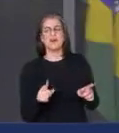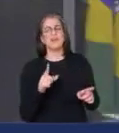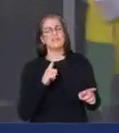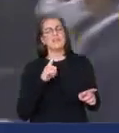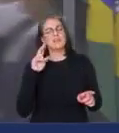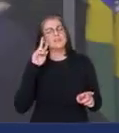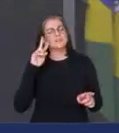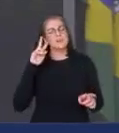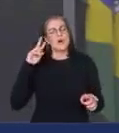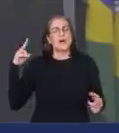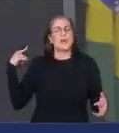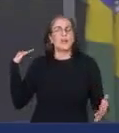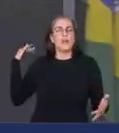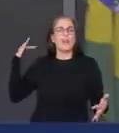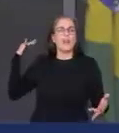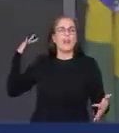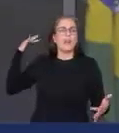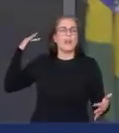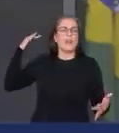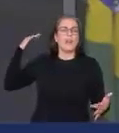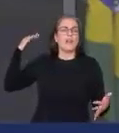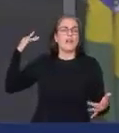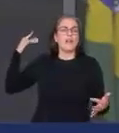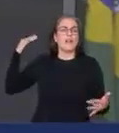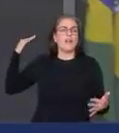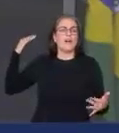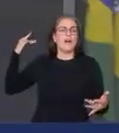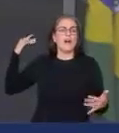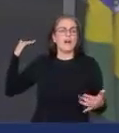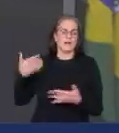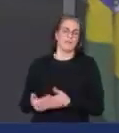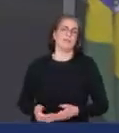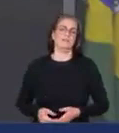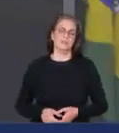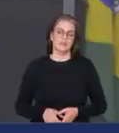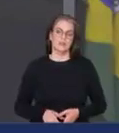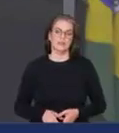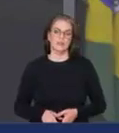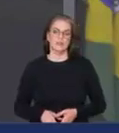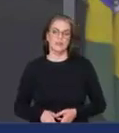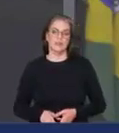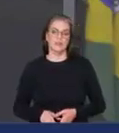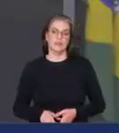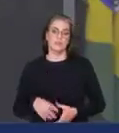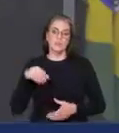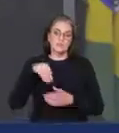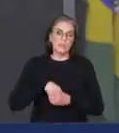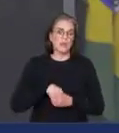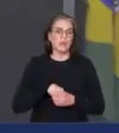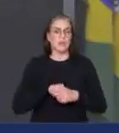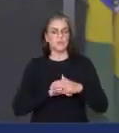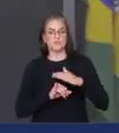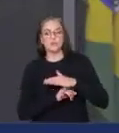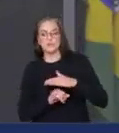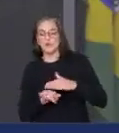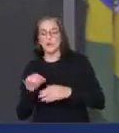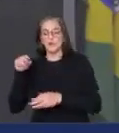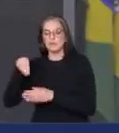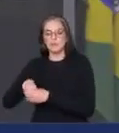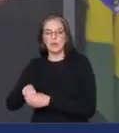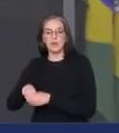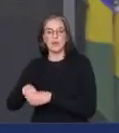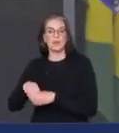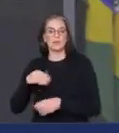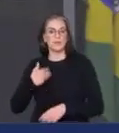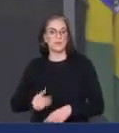longa, às vezes até institucional, sobre isso, que é o que a gente está testemunhando aqui. Há